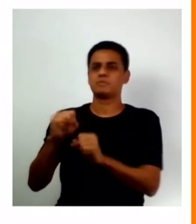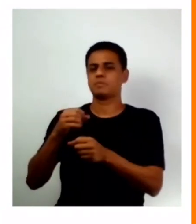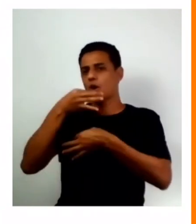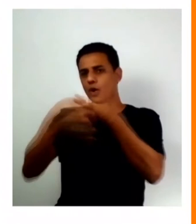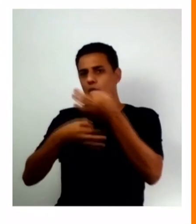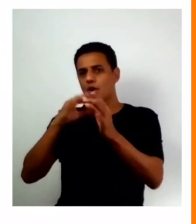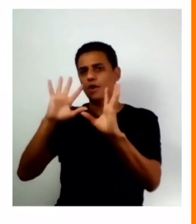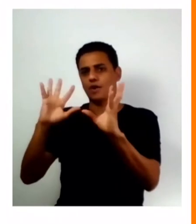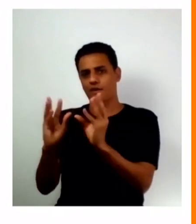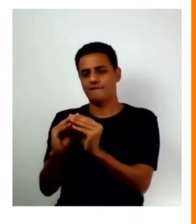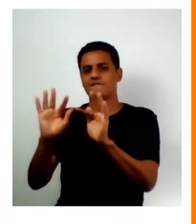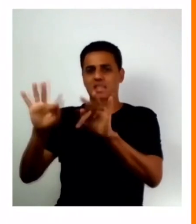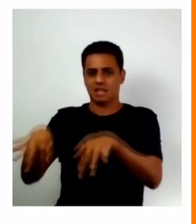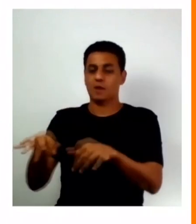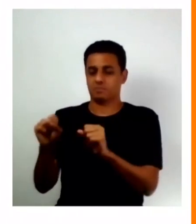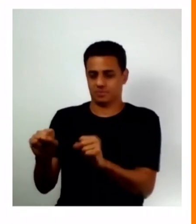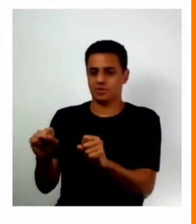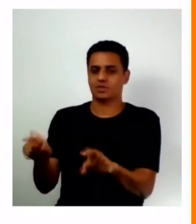finais também, fique à vontade.